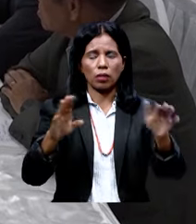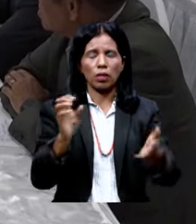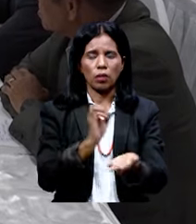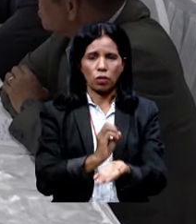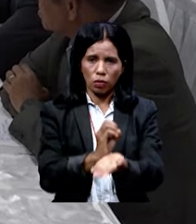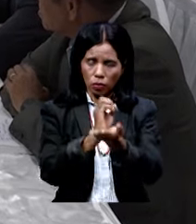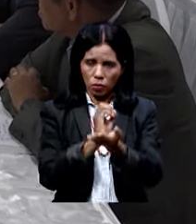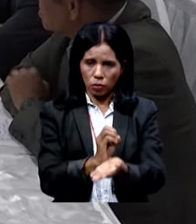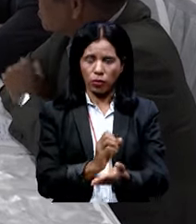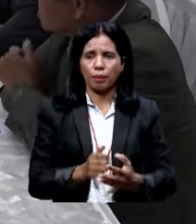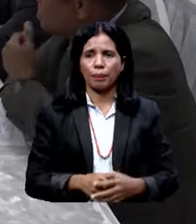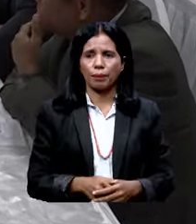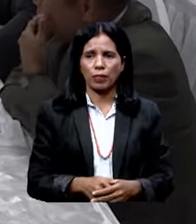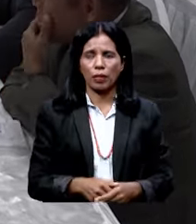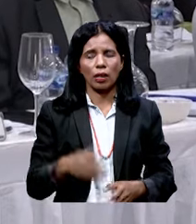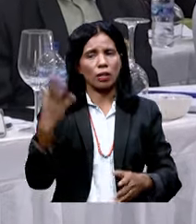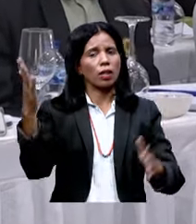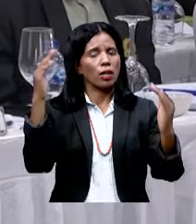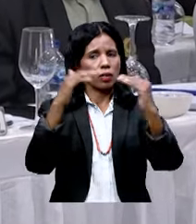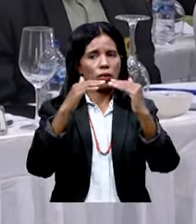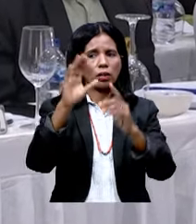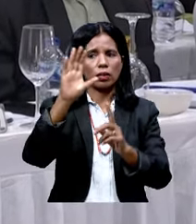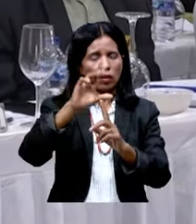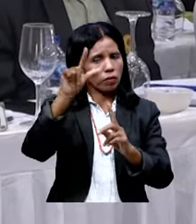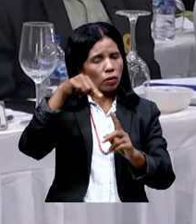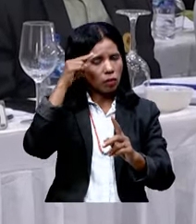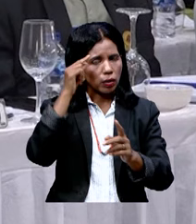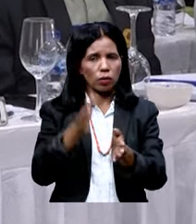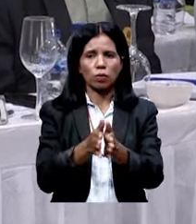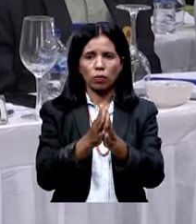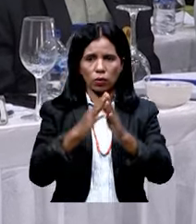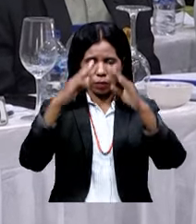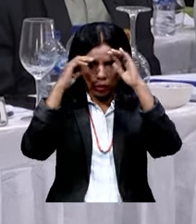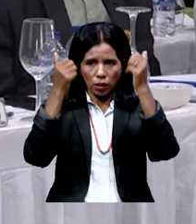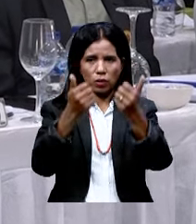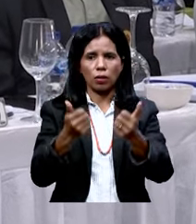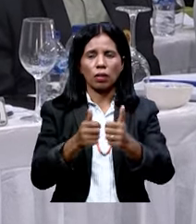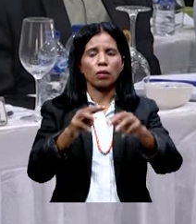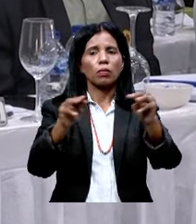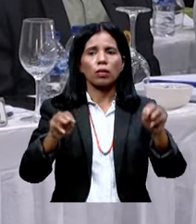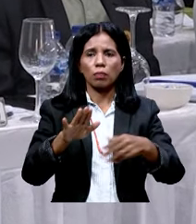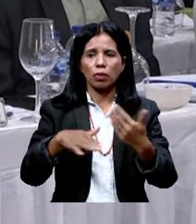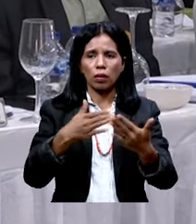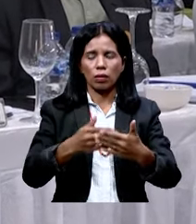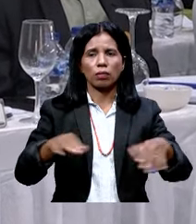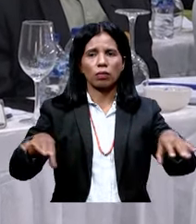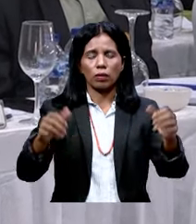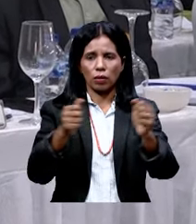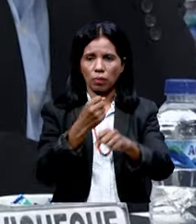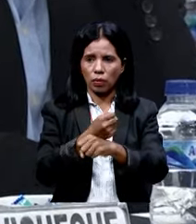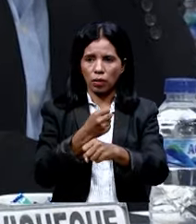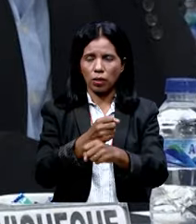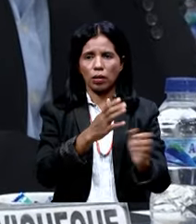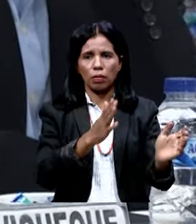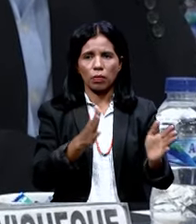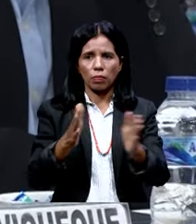especial Ecusiambeno. E a encontro, né, chefe de governo, russo presidente da autoridade municipal Sira, a do serviço Macas, no